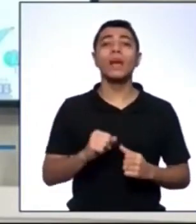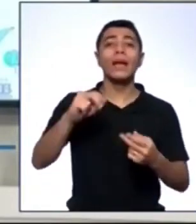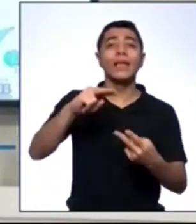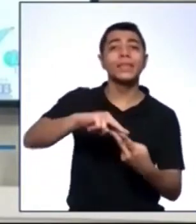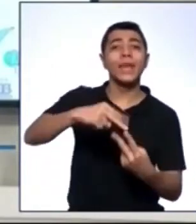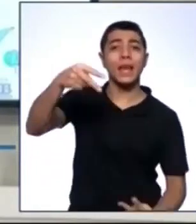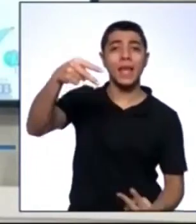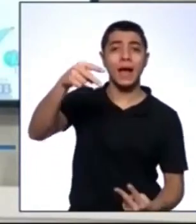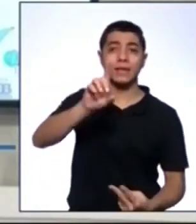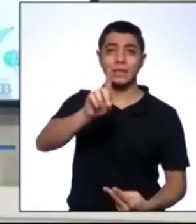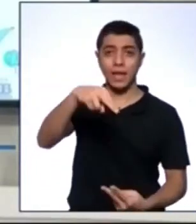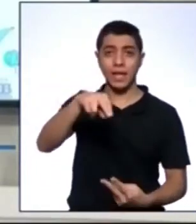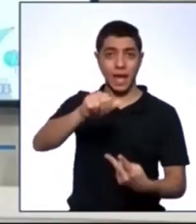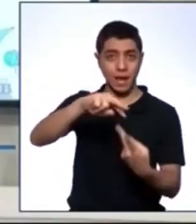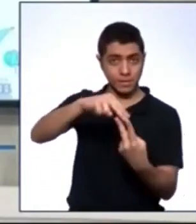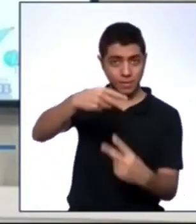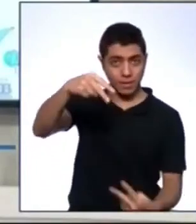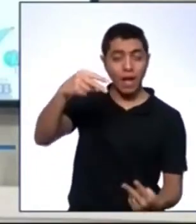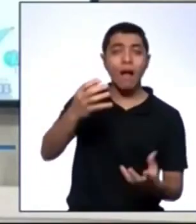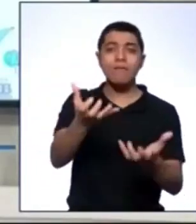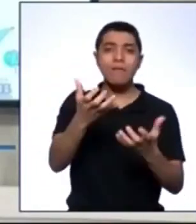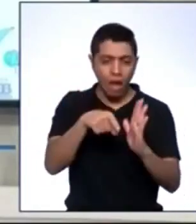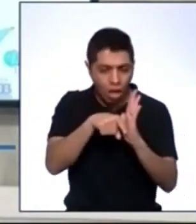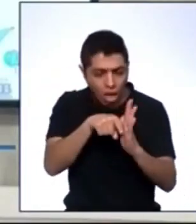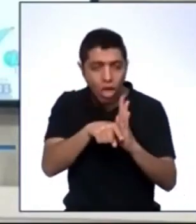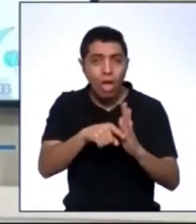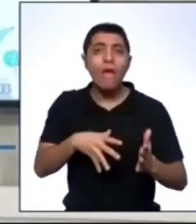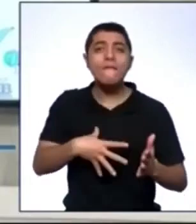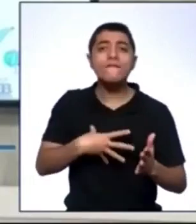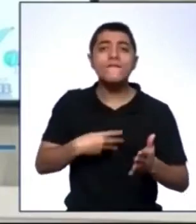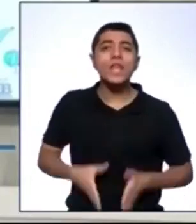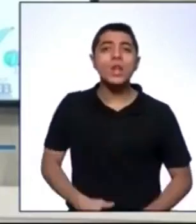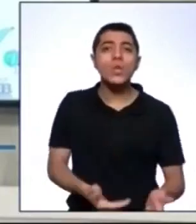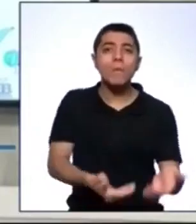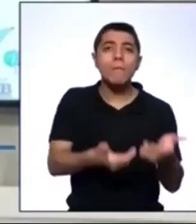é a mãe daquela criança, daquele bebê? Leia comigo a